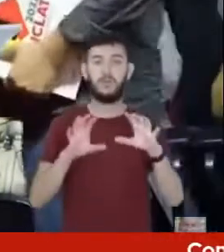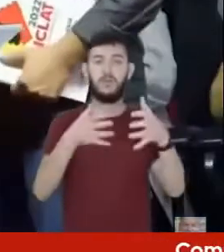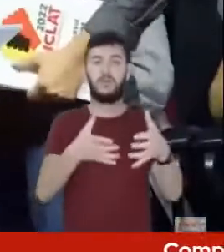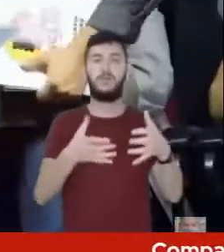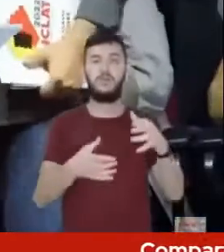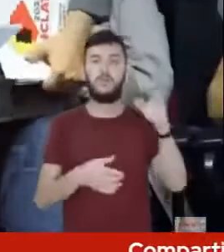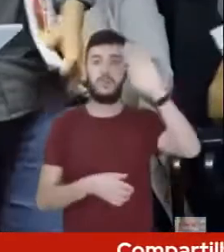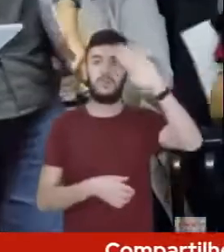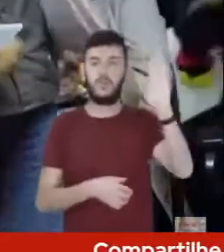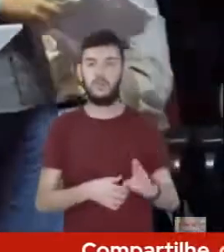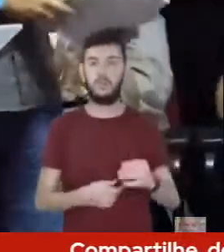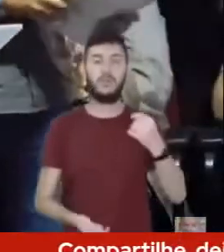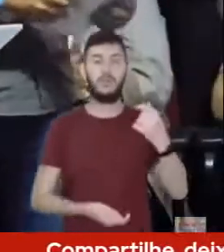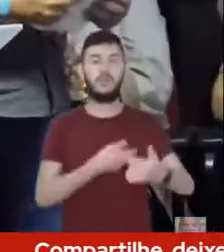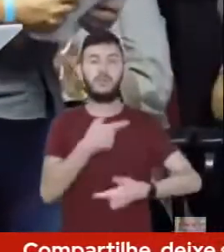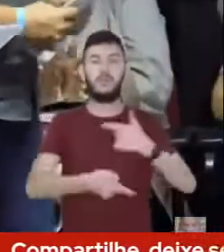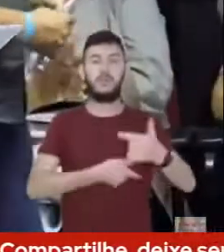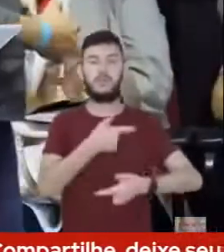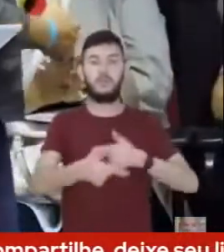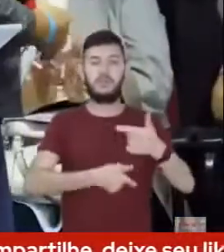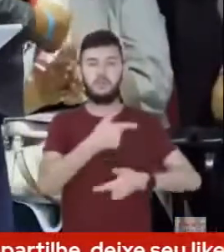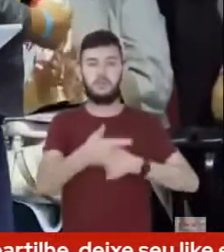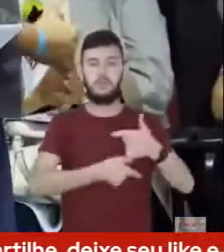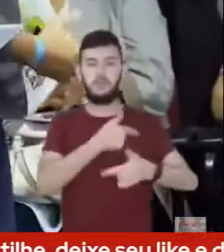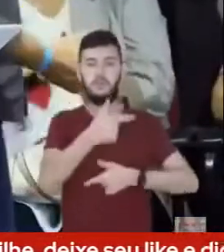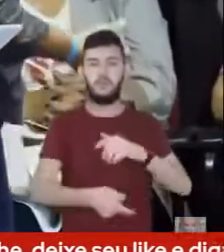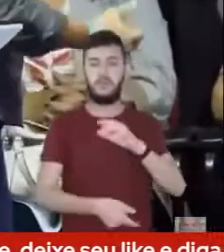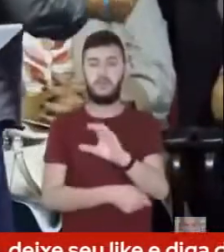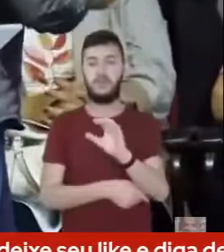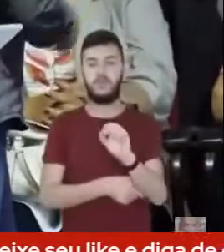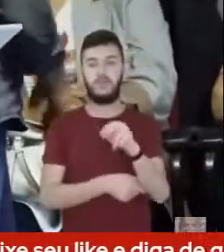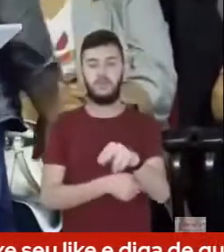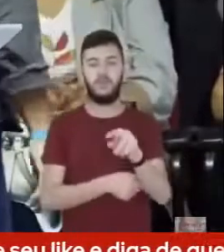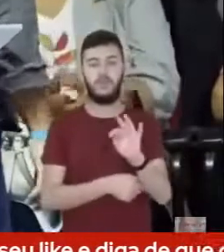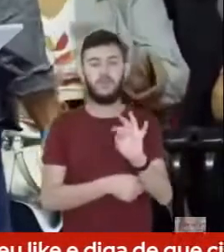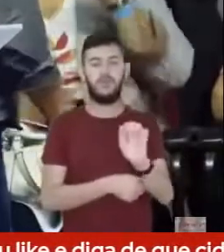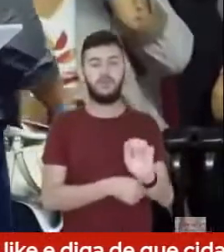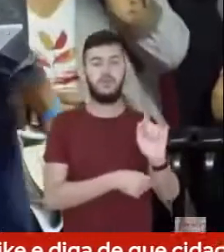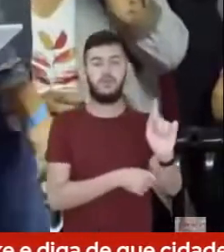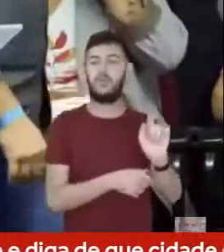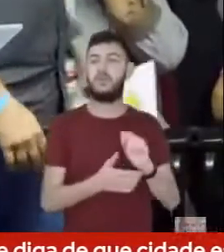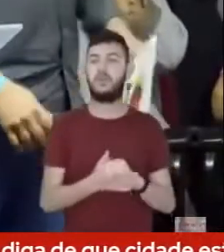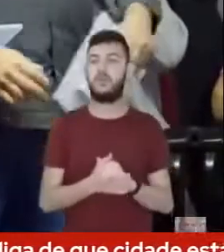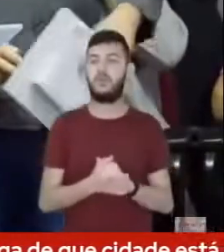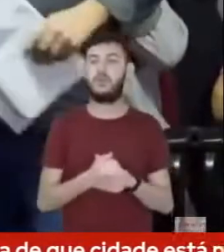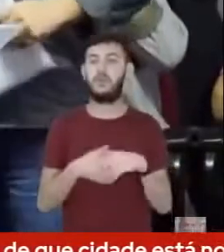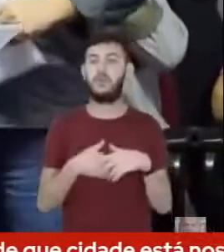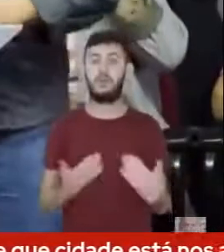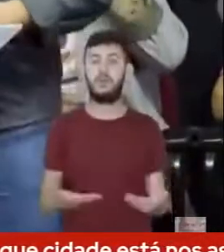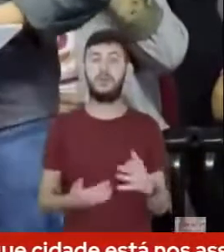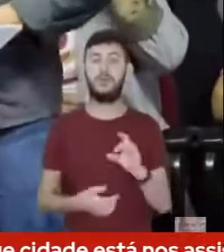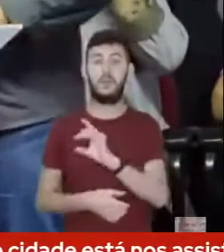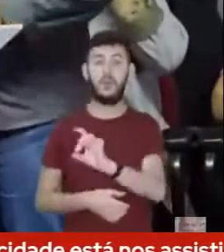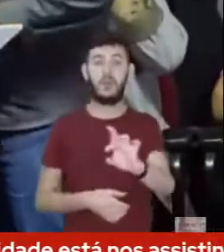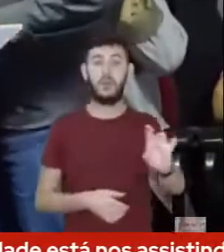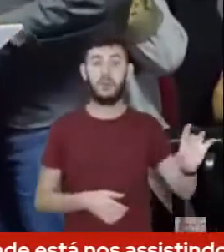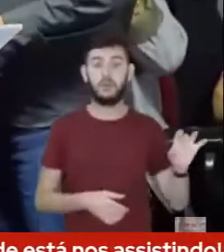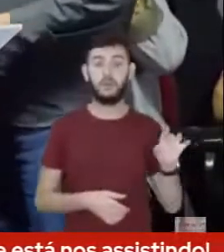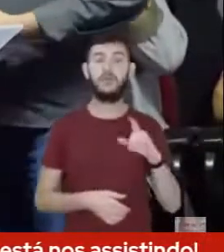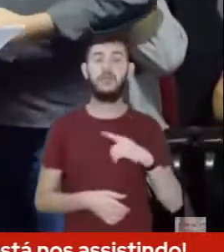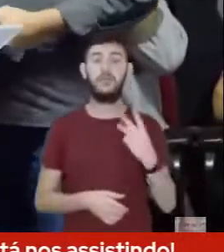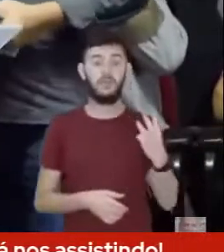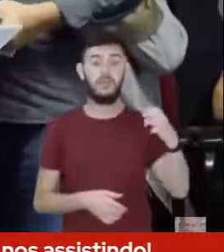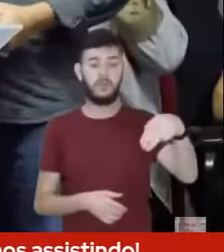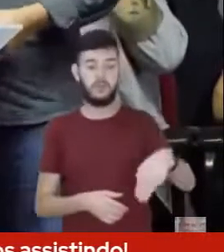CONTAG. Então, aqui, sem delongas, para sua fala de 3 minutos, companheiro David, coordenador nacional da